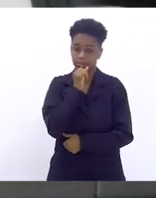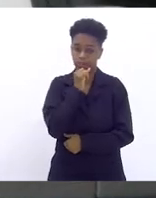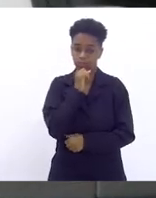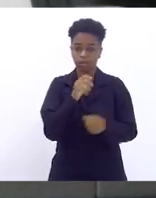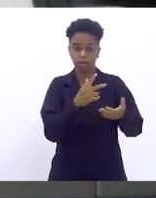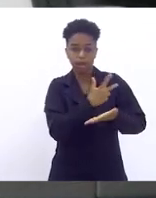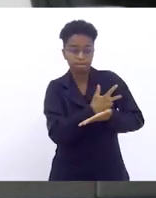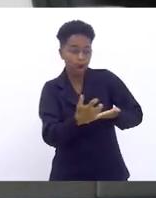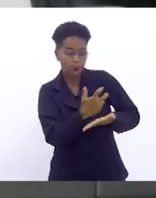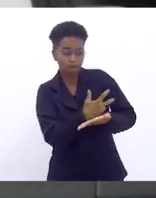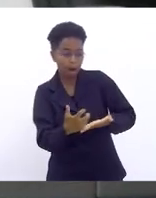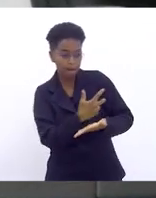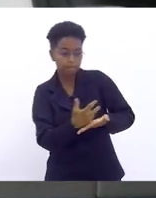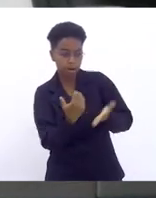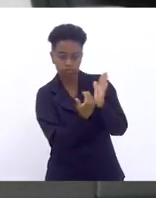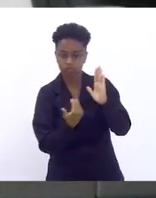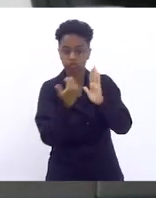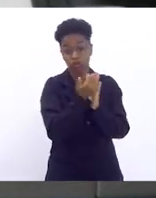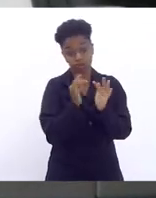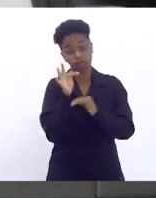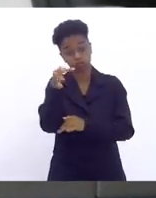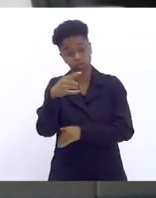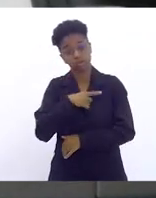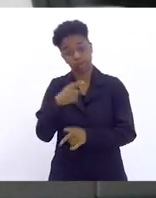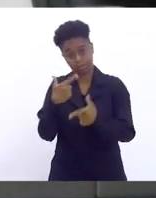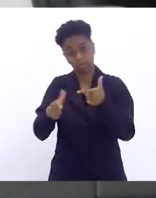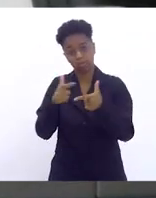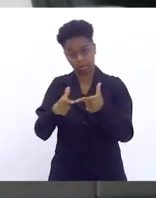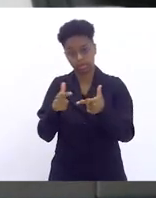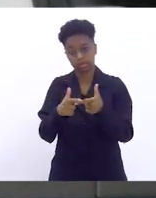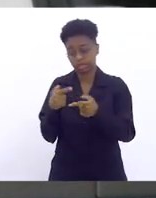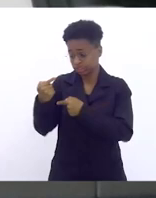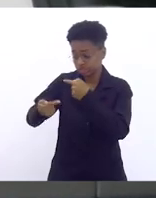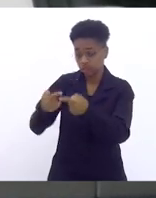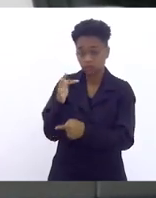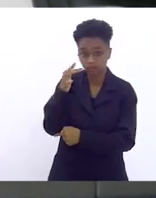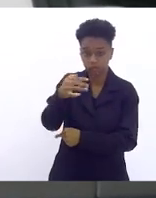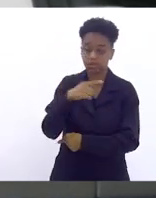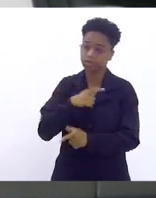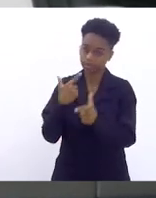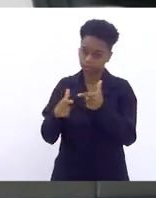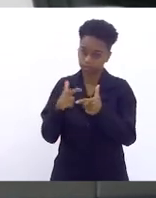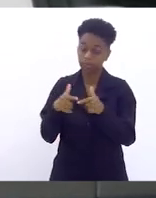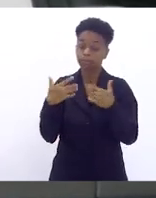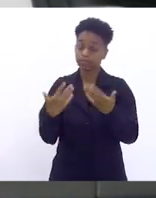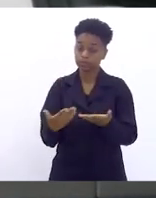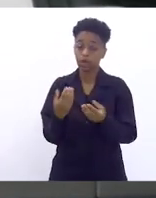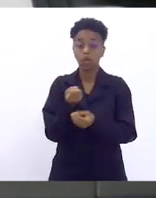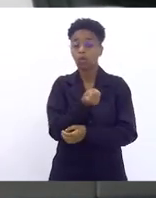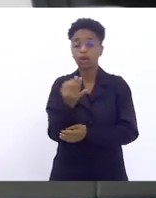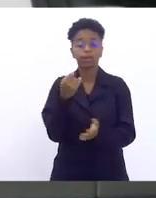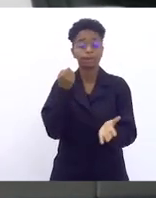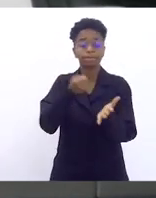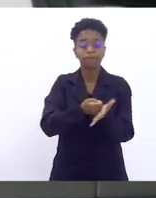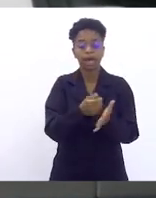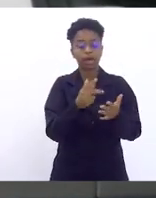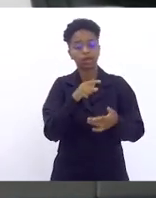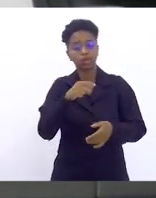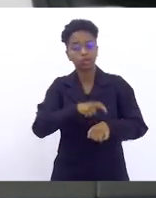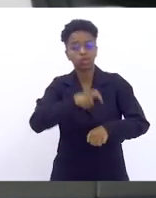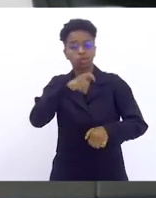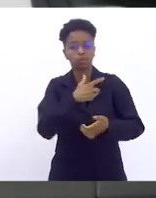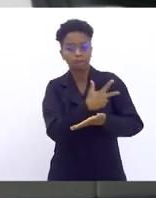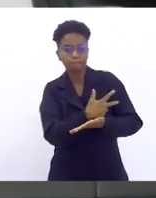excesso nós geramos problemas para as futuras gerações então o custo da extração que muitas vezes